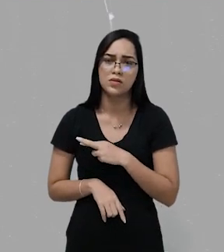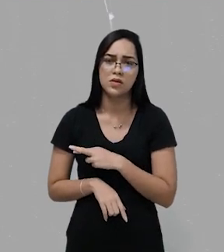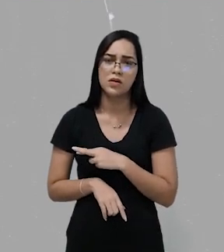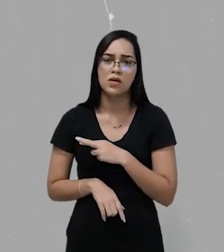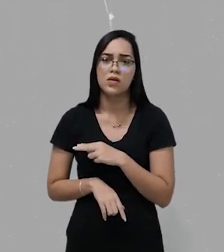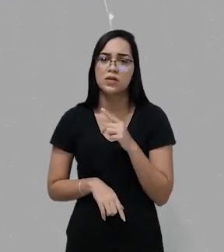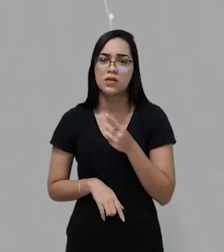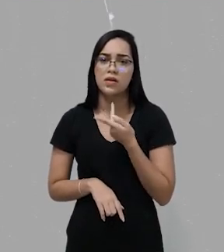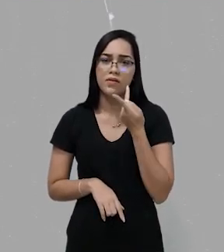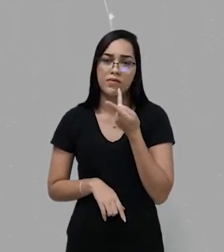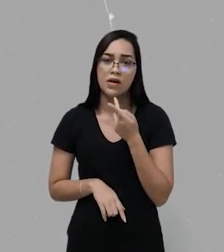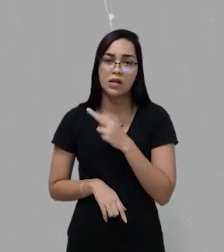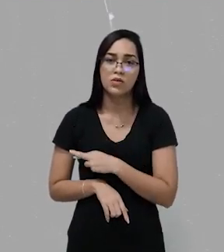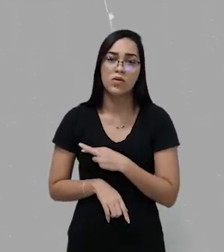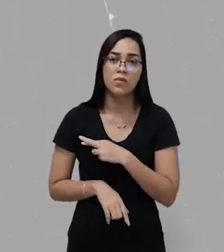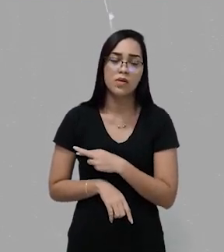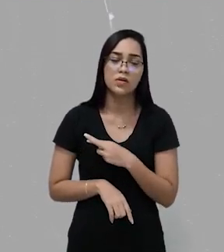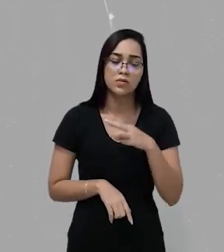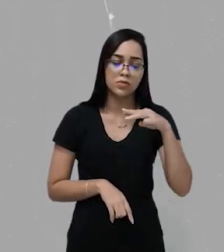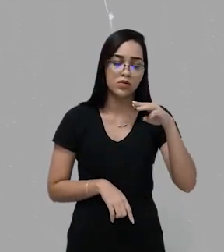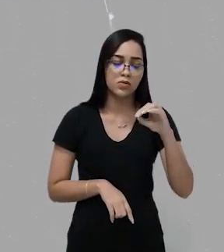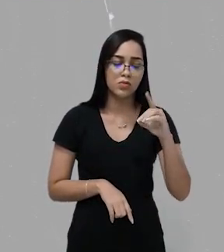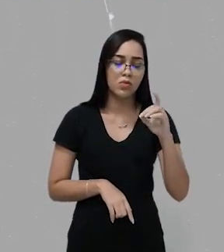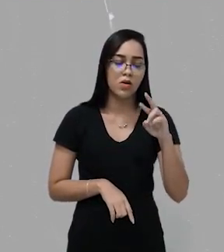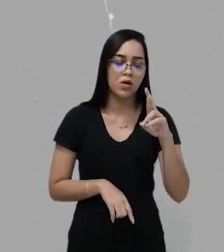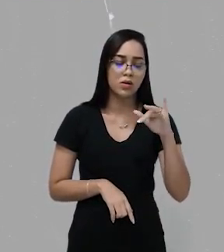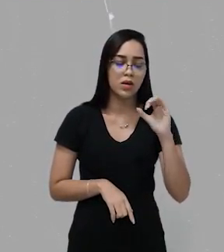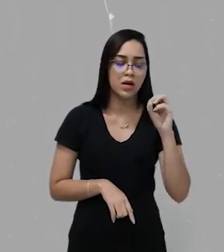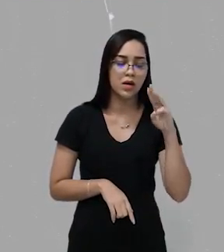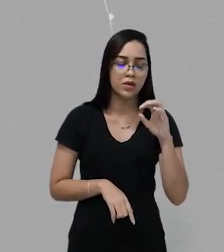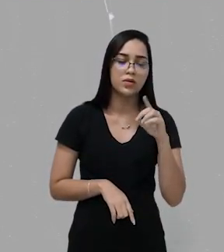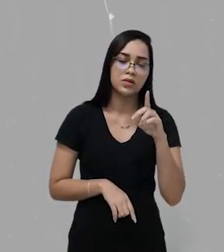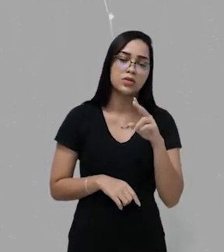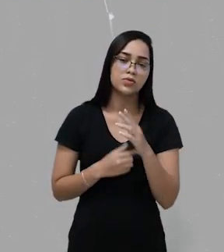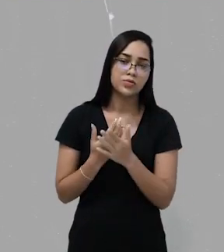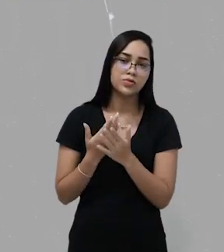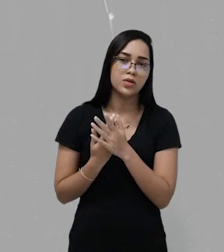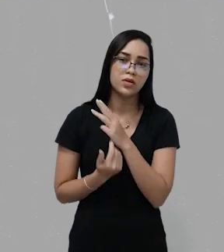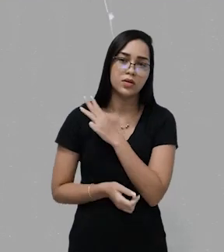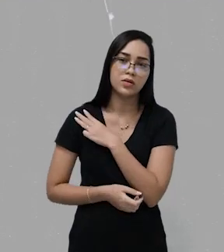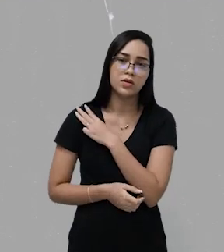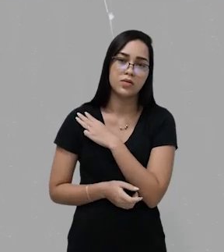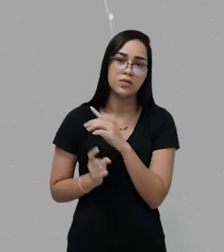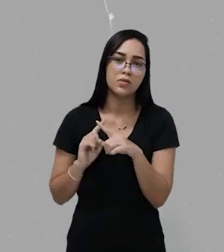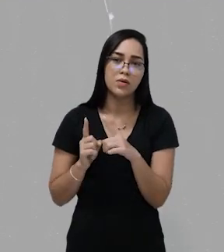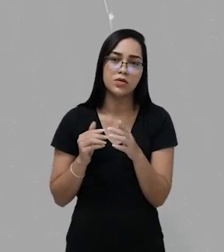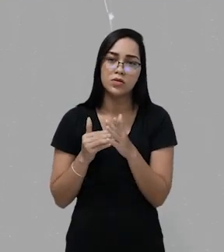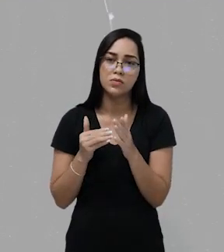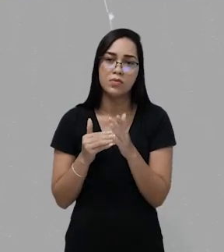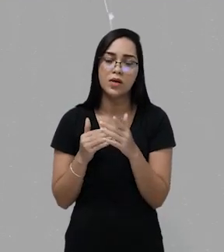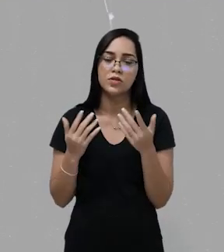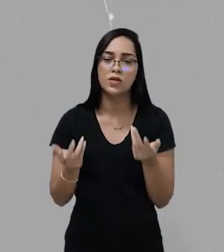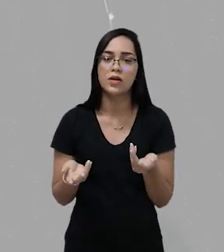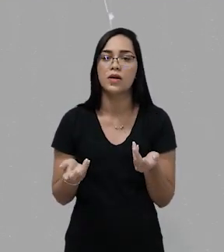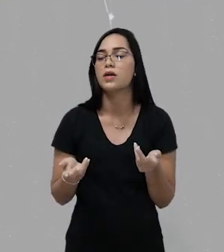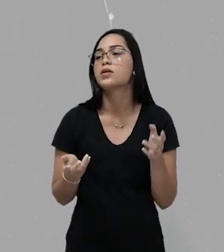romantismo, quando você fala do romance do modernismo, que você vai estudar no terceiro ano, mas nada te impede de aprender